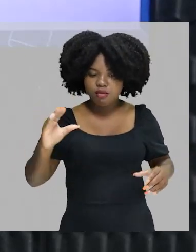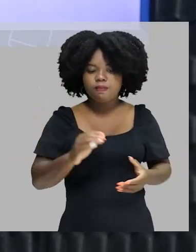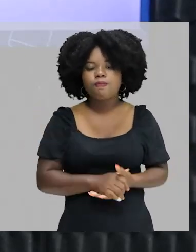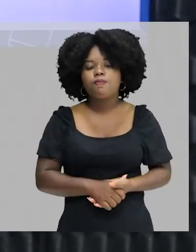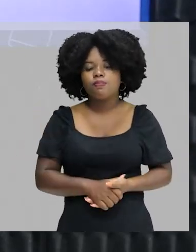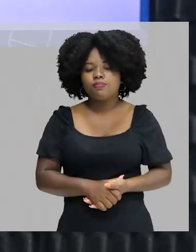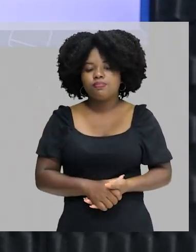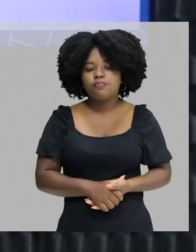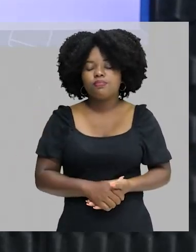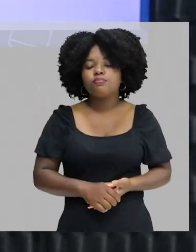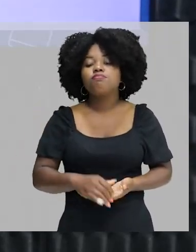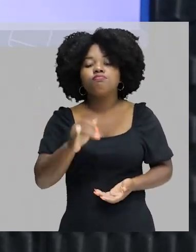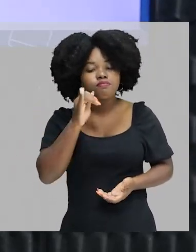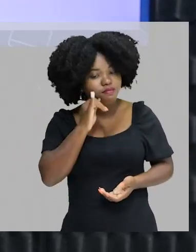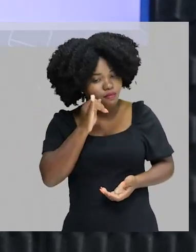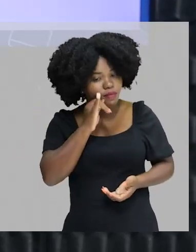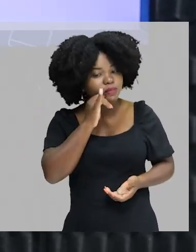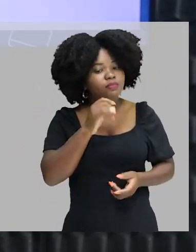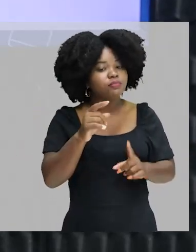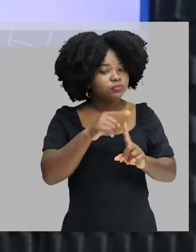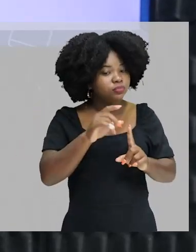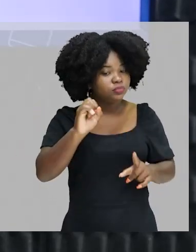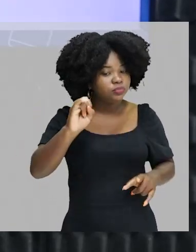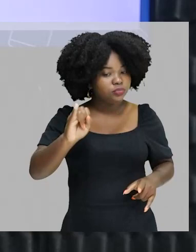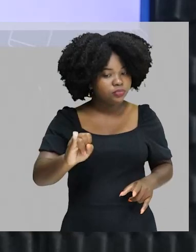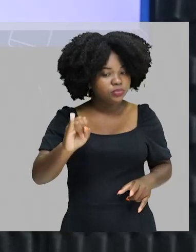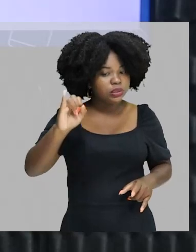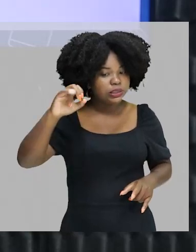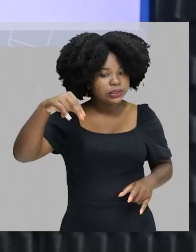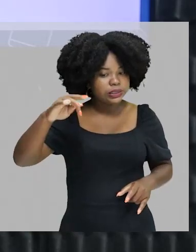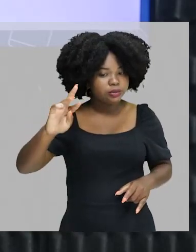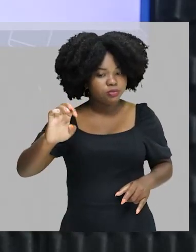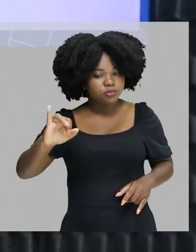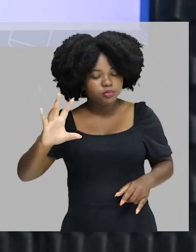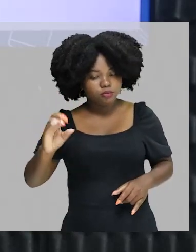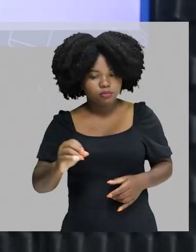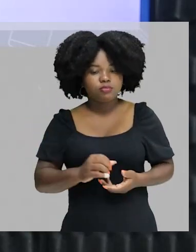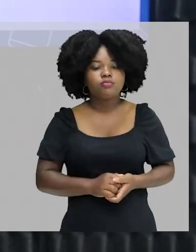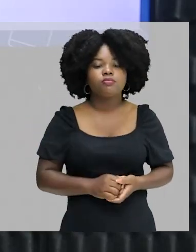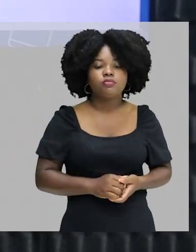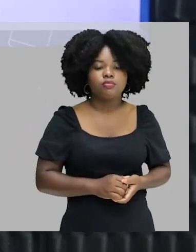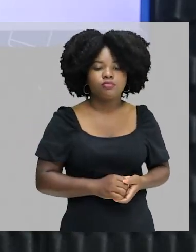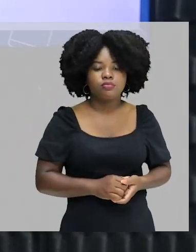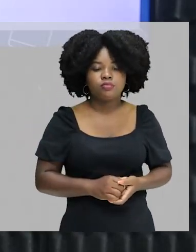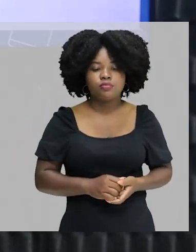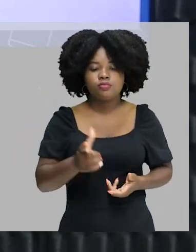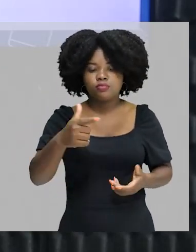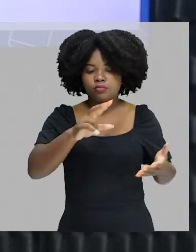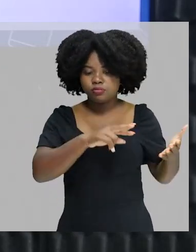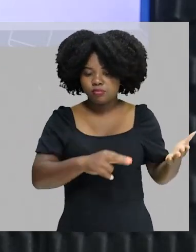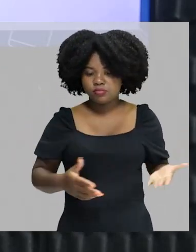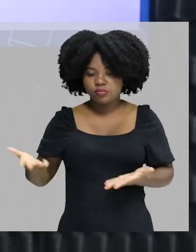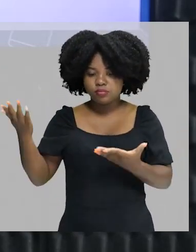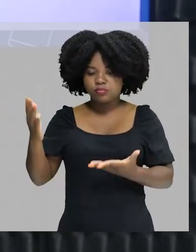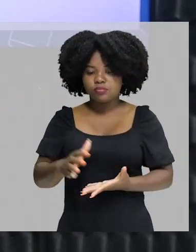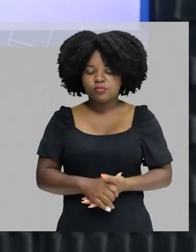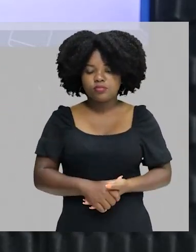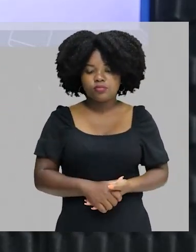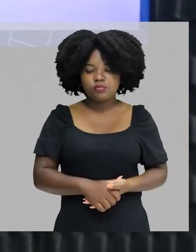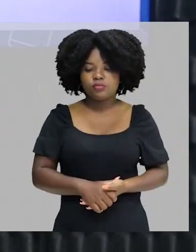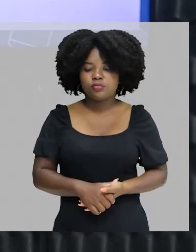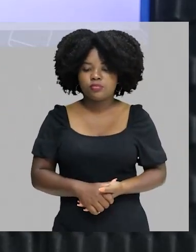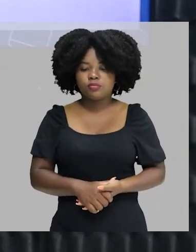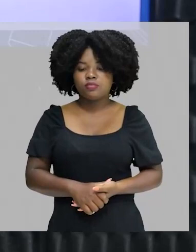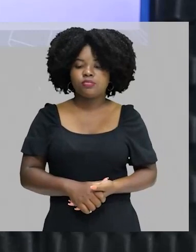polipropileno, são exemplos, tipos de polímeros sintéticos. A partir dos polímeros sintéticos, é